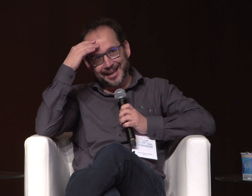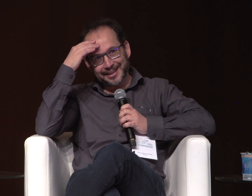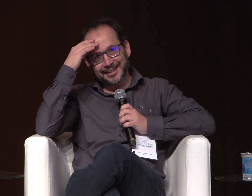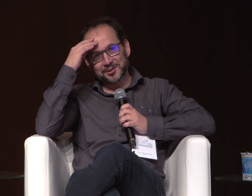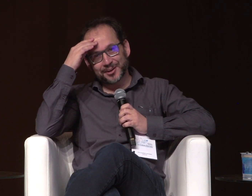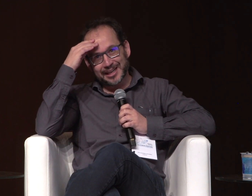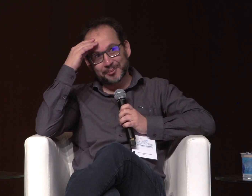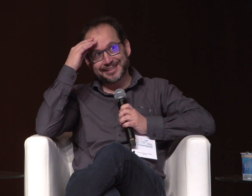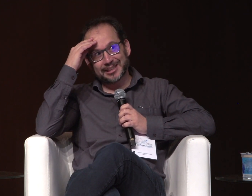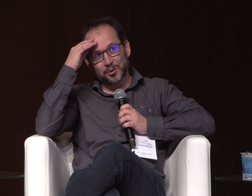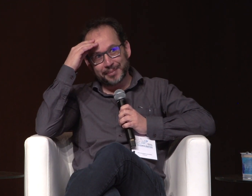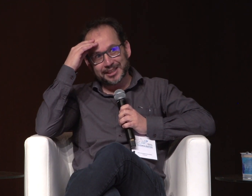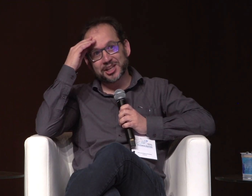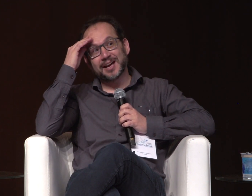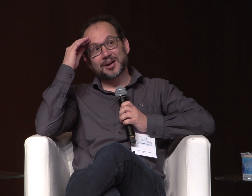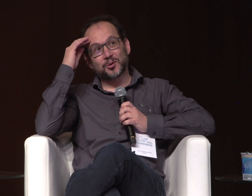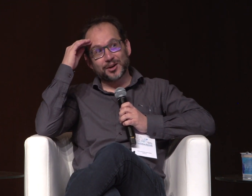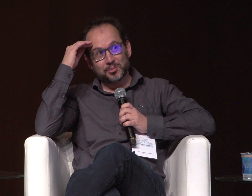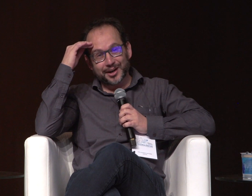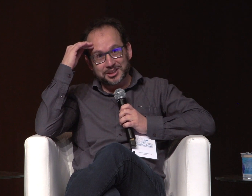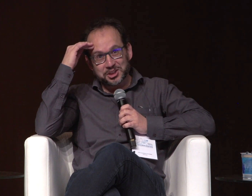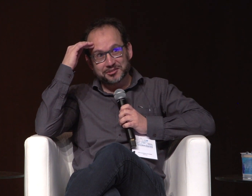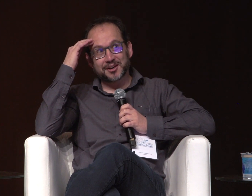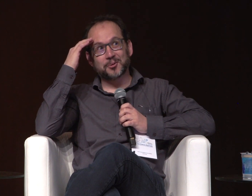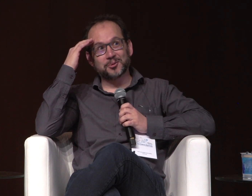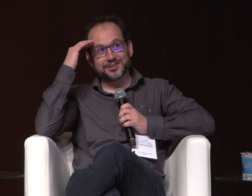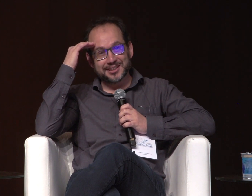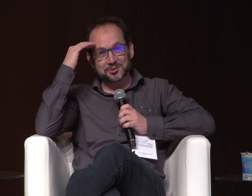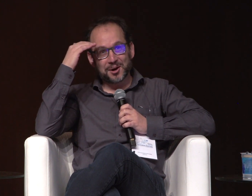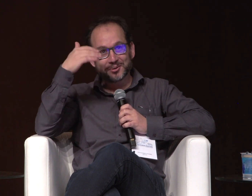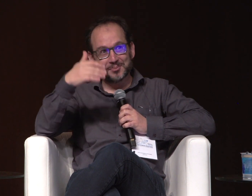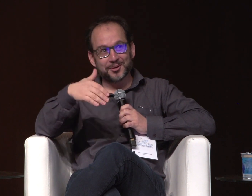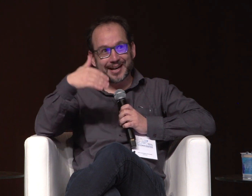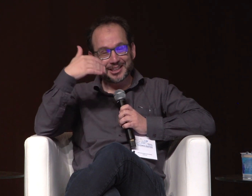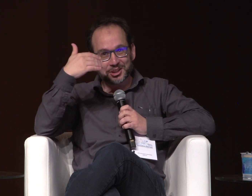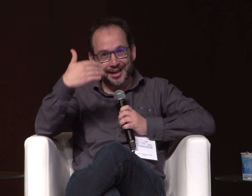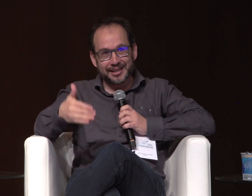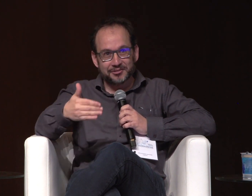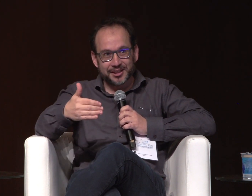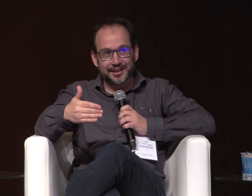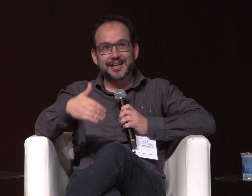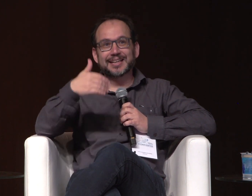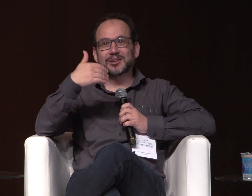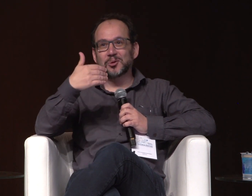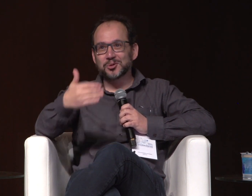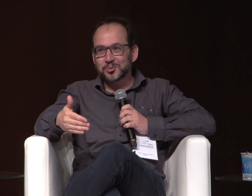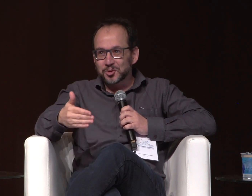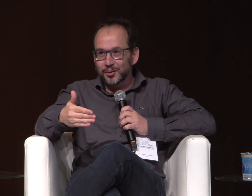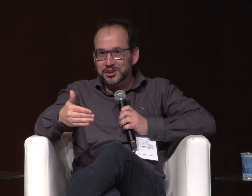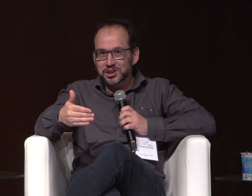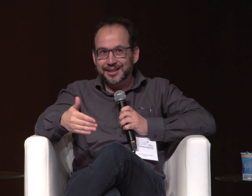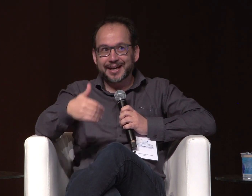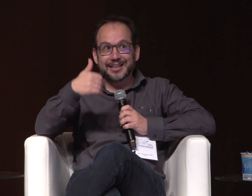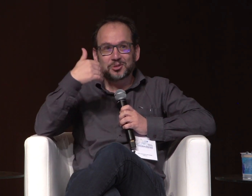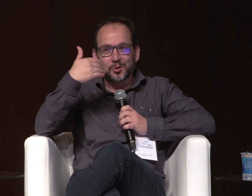uma galera tentando criar uma enciclopédia colaborativa, consensual, democrática, livre, que todo mundo pode editar e todo